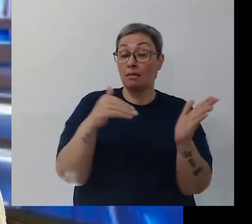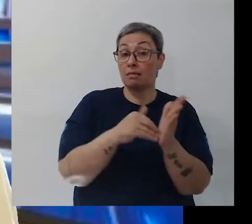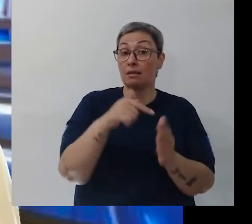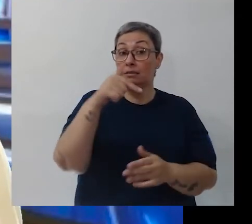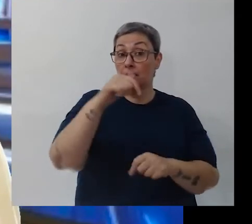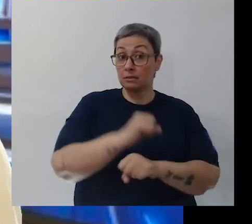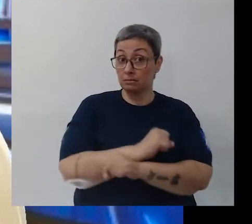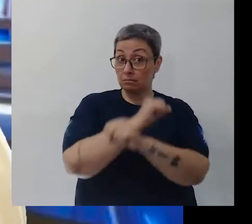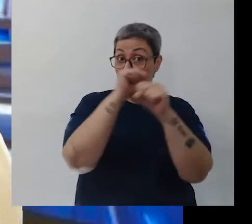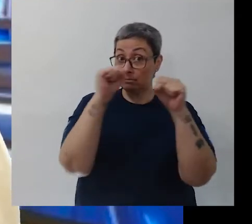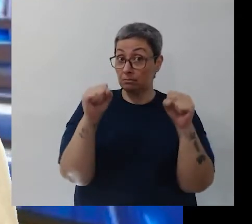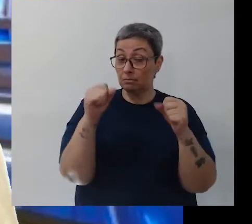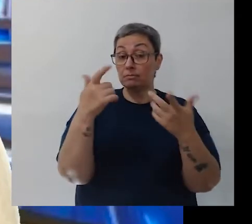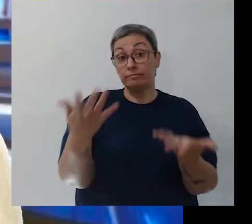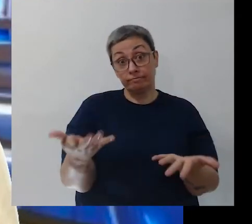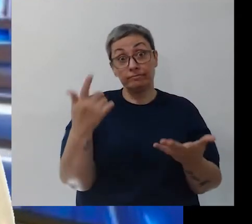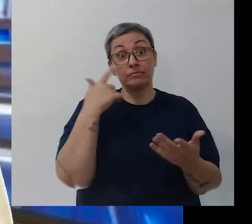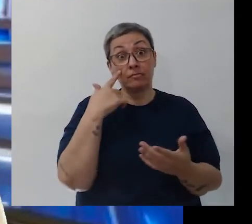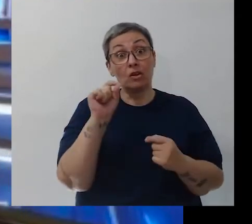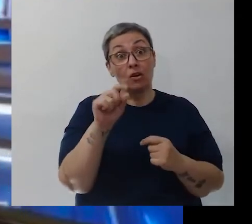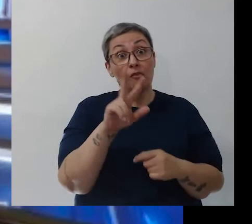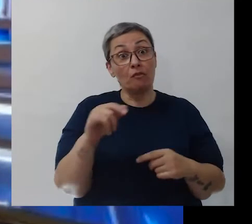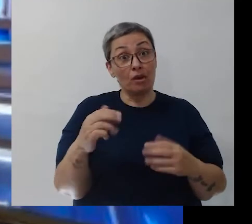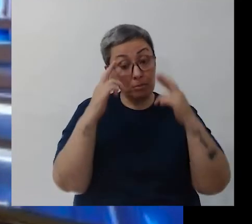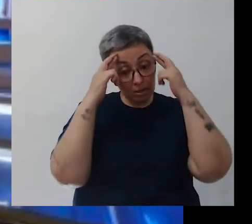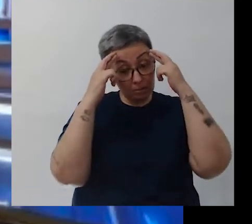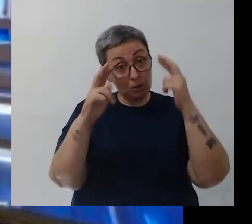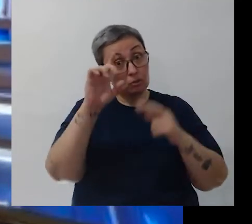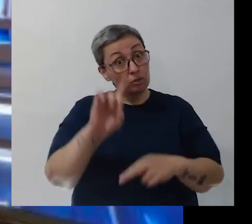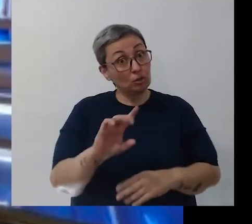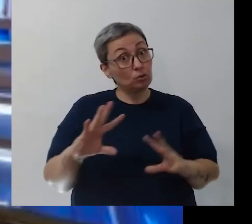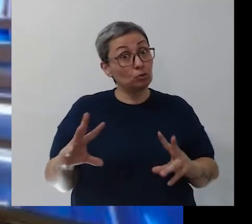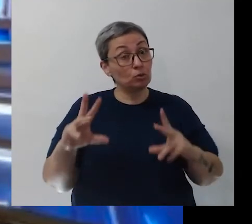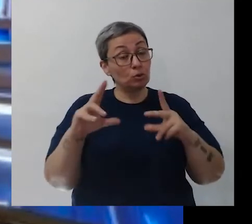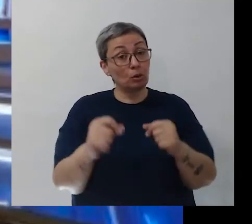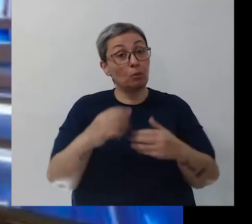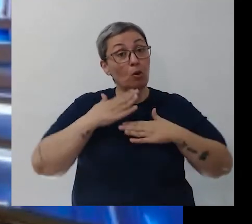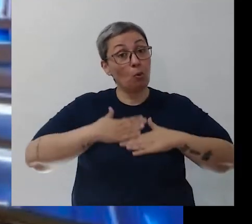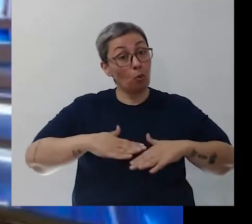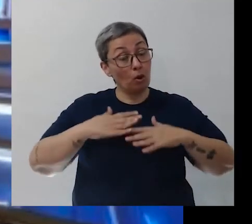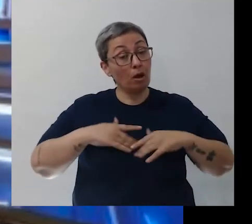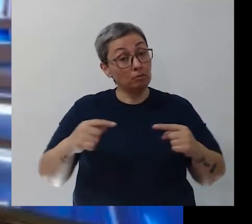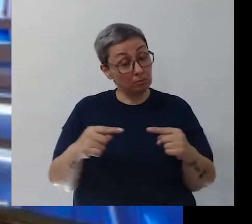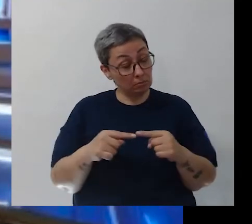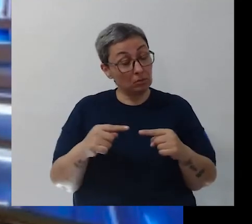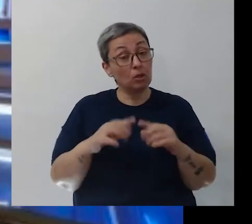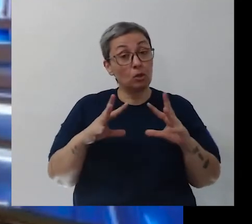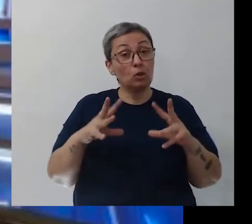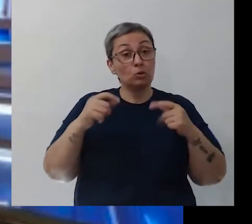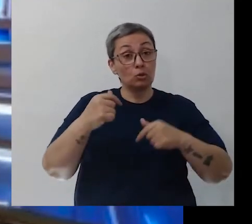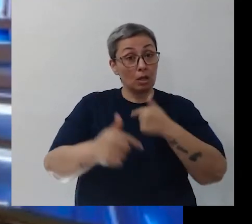manhã. Né? Então, pessoal, vamos respeitar o direito de todo, né? Ter um descanso aí adequado, afinal todos têm